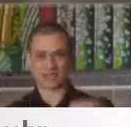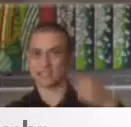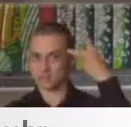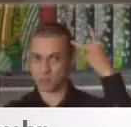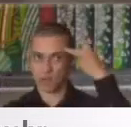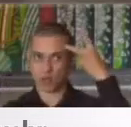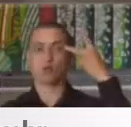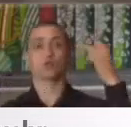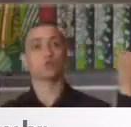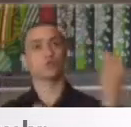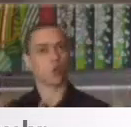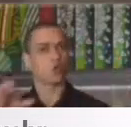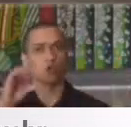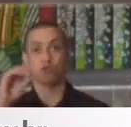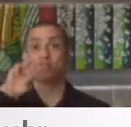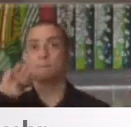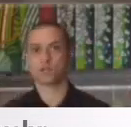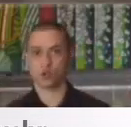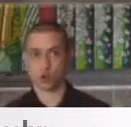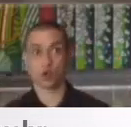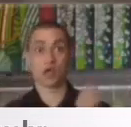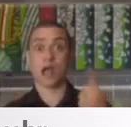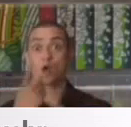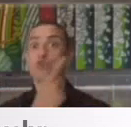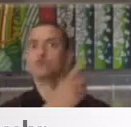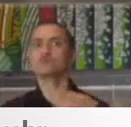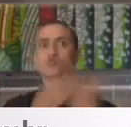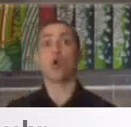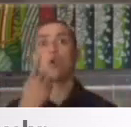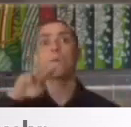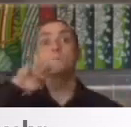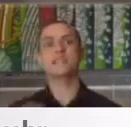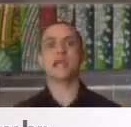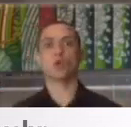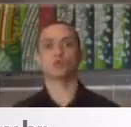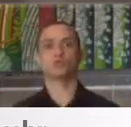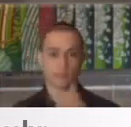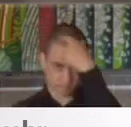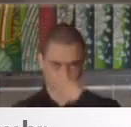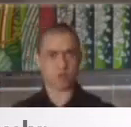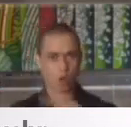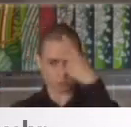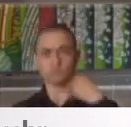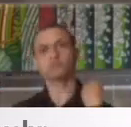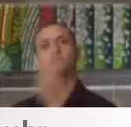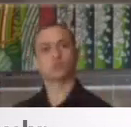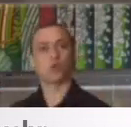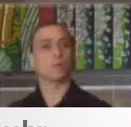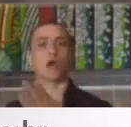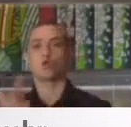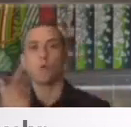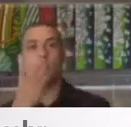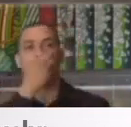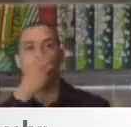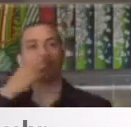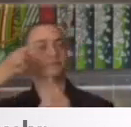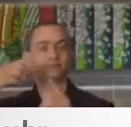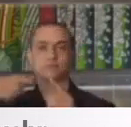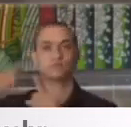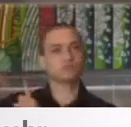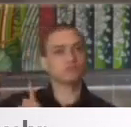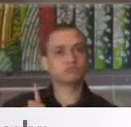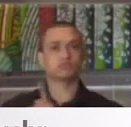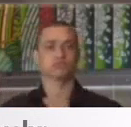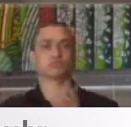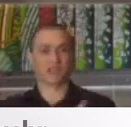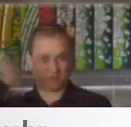Paulo. Algumas fizeram doações de R$1 milhão à sua conta física para ajudar a compra de respiradores e